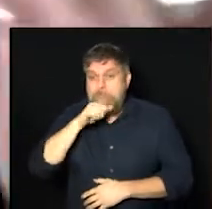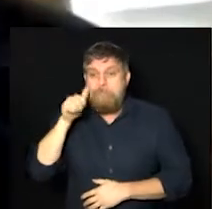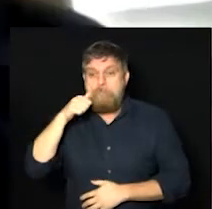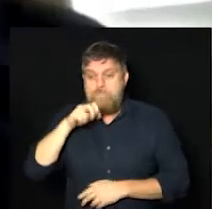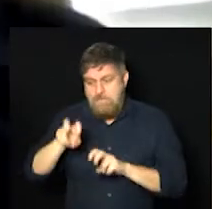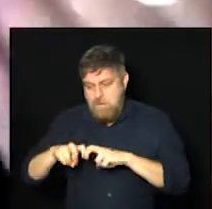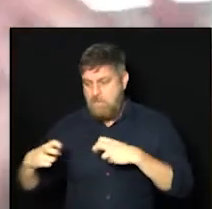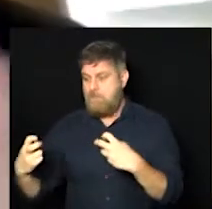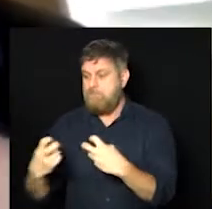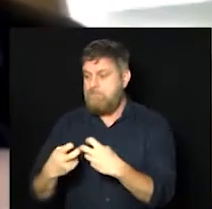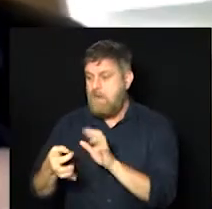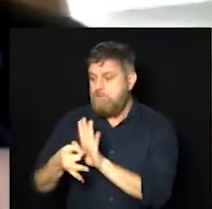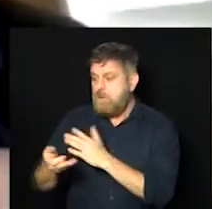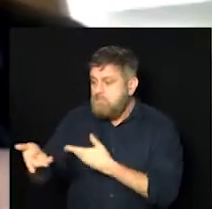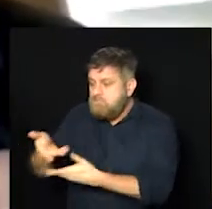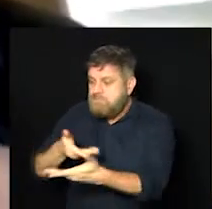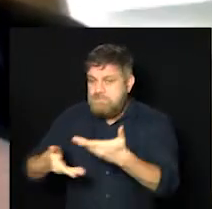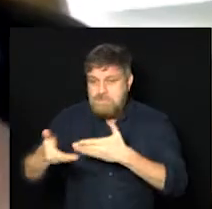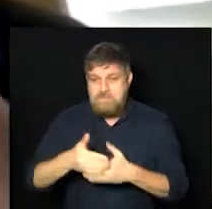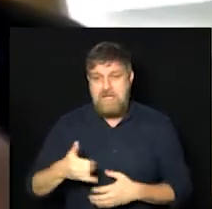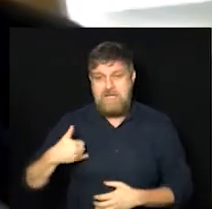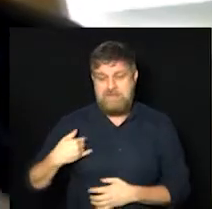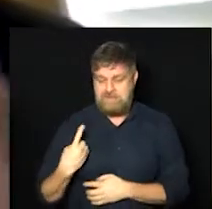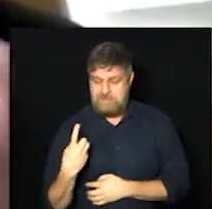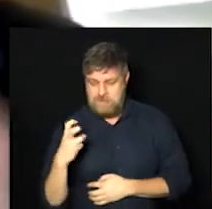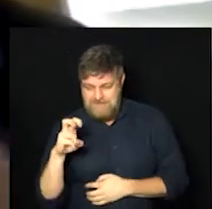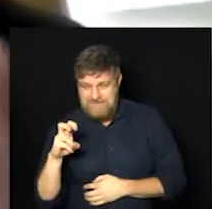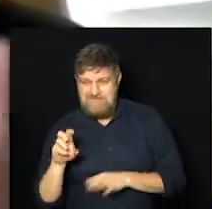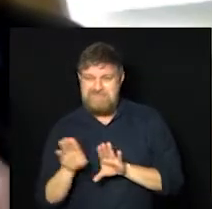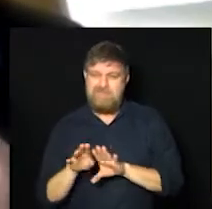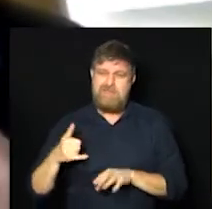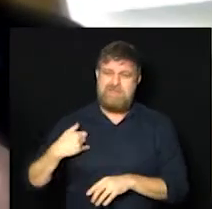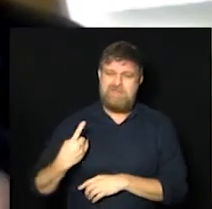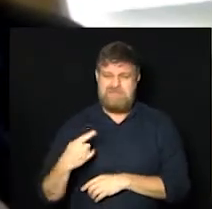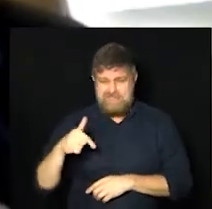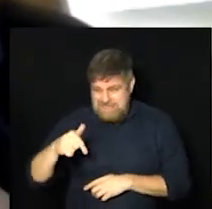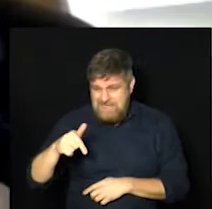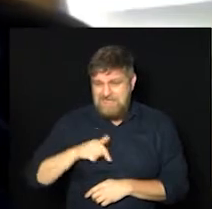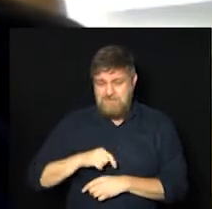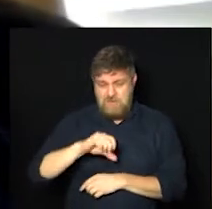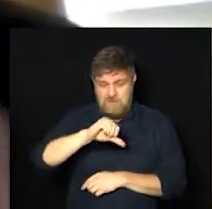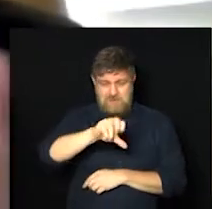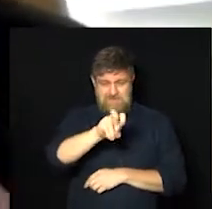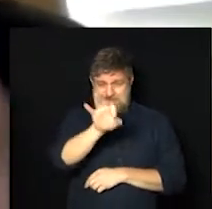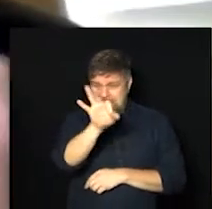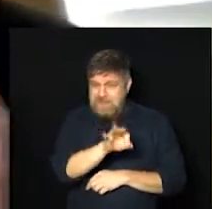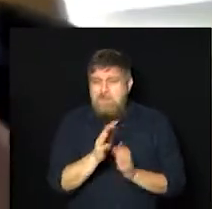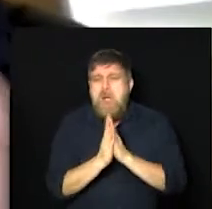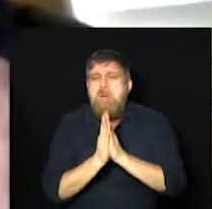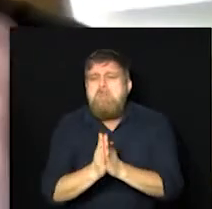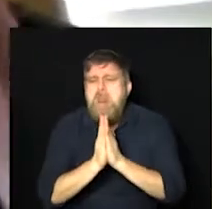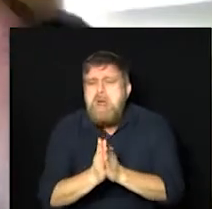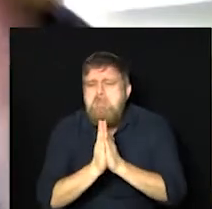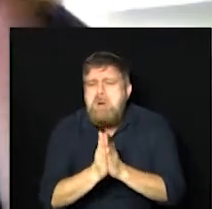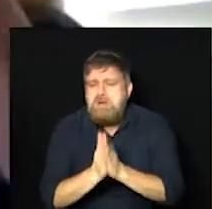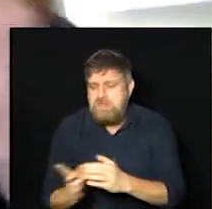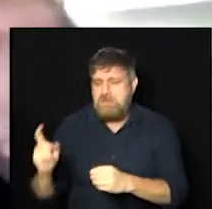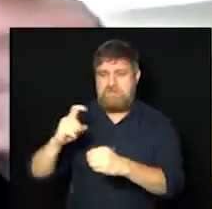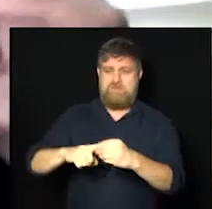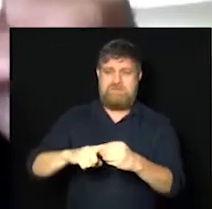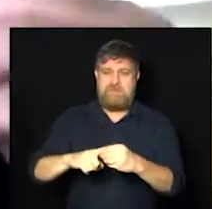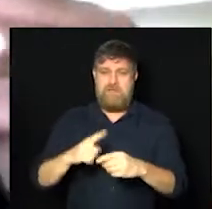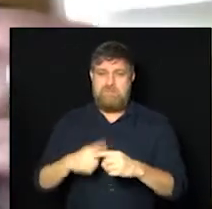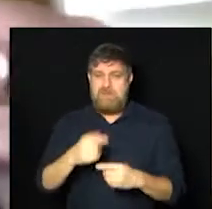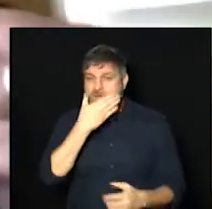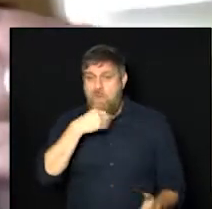quero ouvi-los. No 15 e no 17... Foi 95% pedindo, pelo amor de Deus, para voltar. Porque o